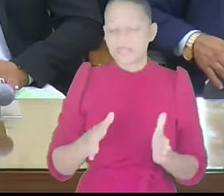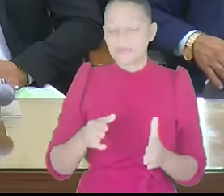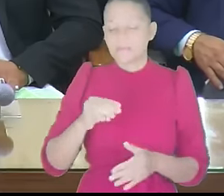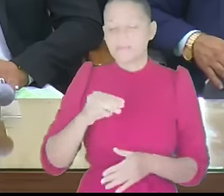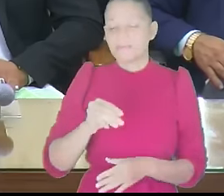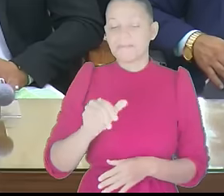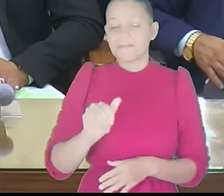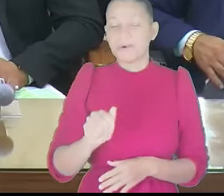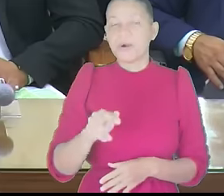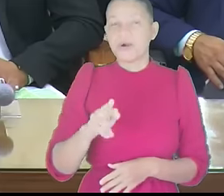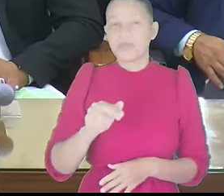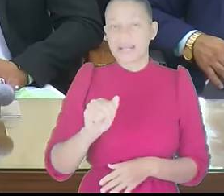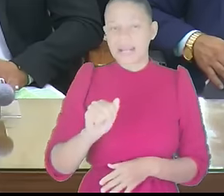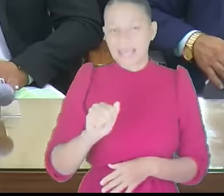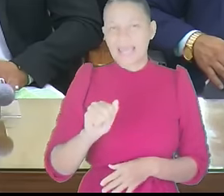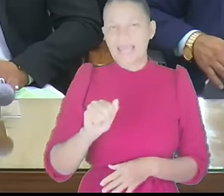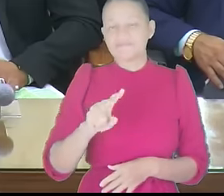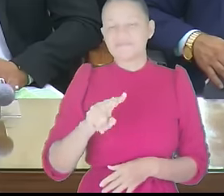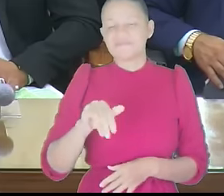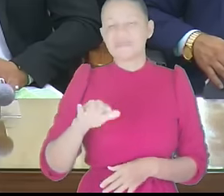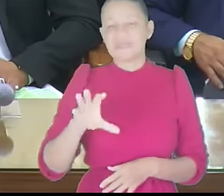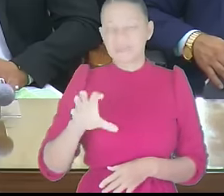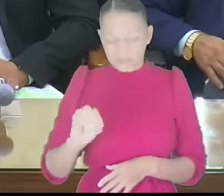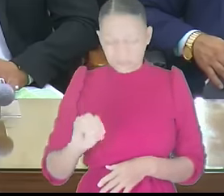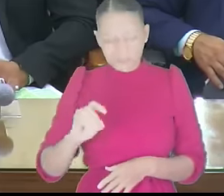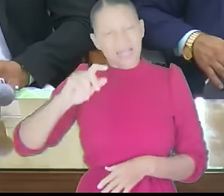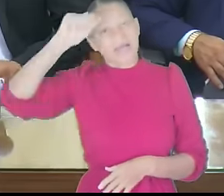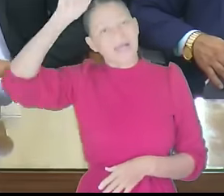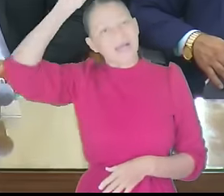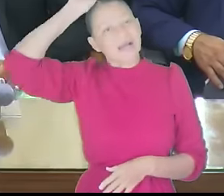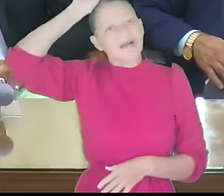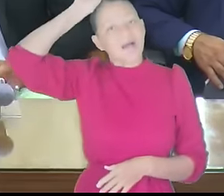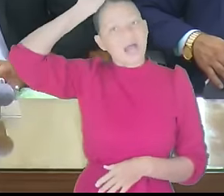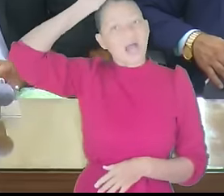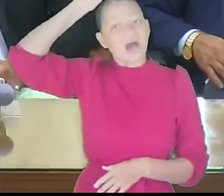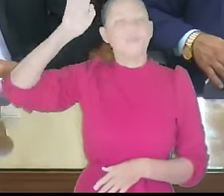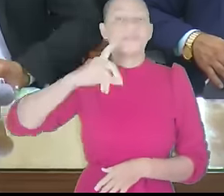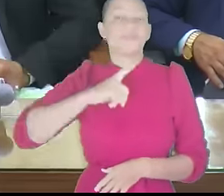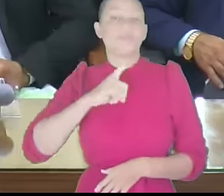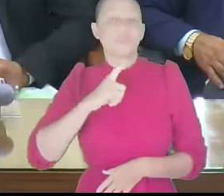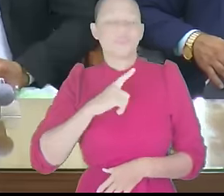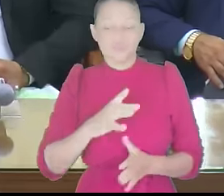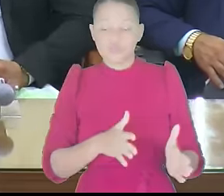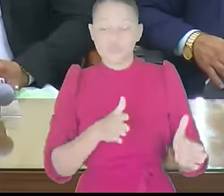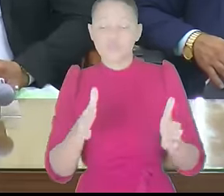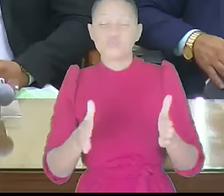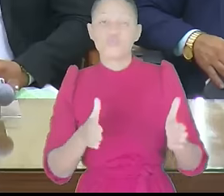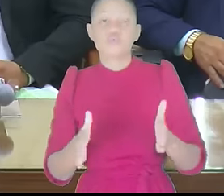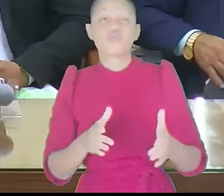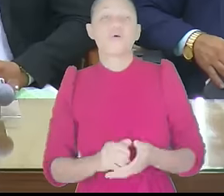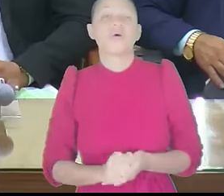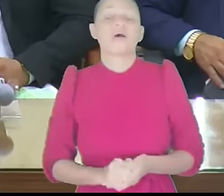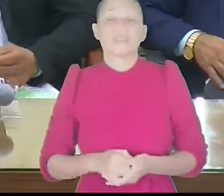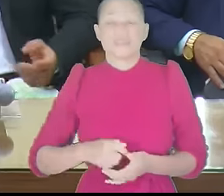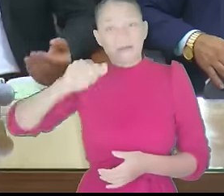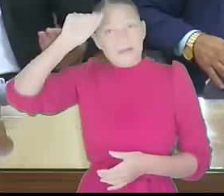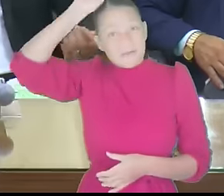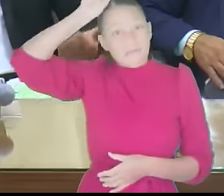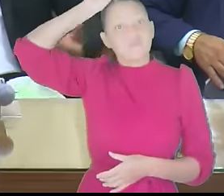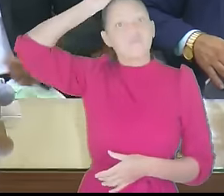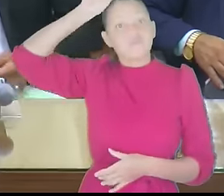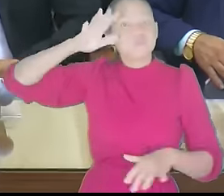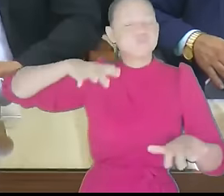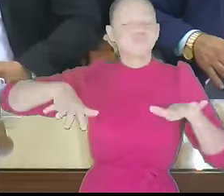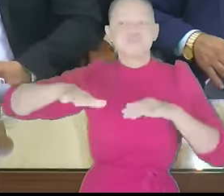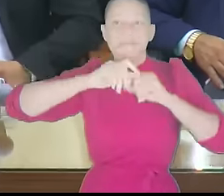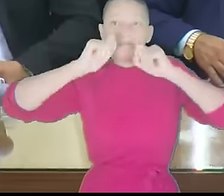Houve um grande avivamento entre os protestantes, foi do tempo dos morávios, do tempo, aí veio o grande avivamento, o grande despertamento